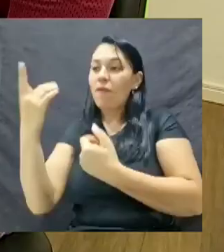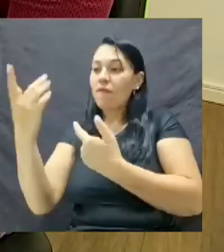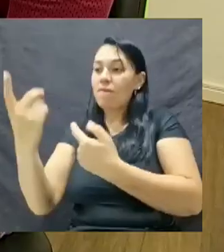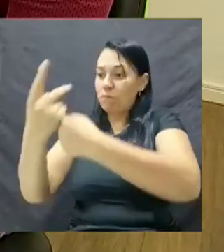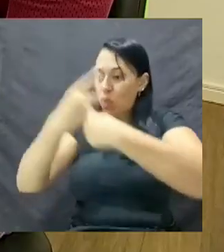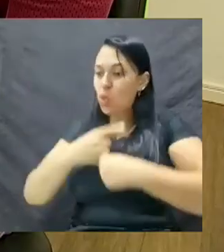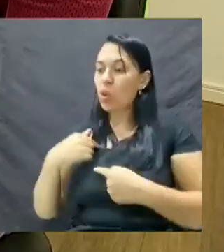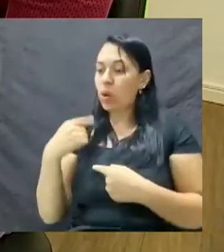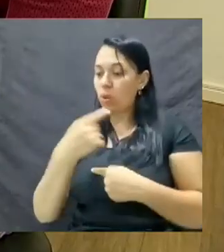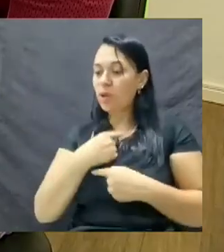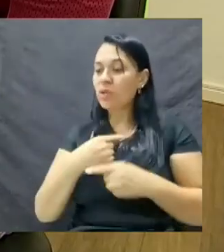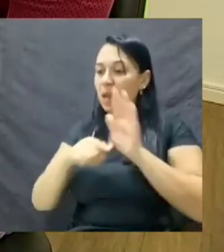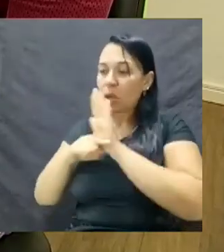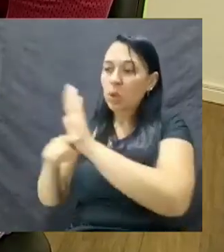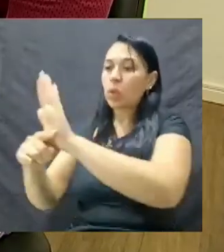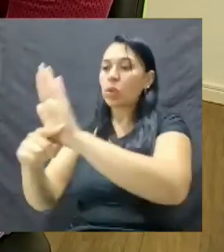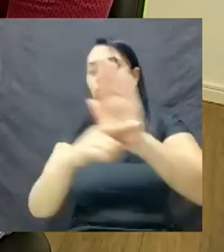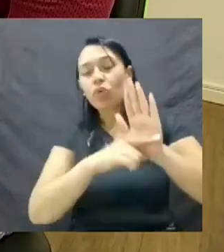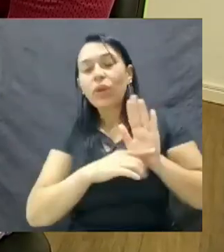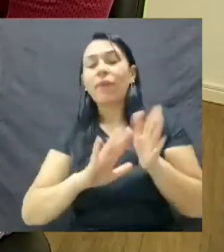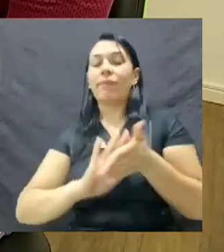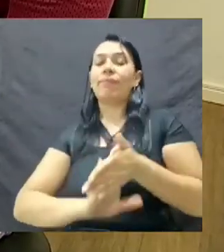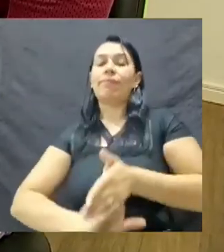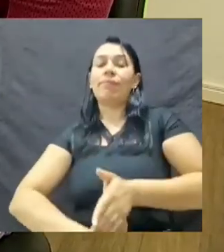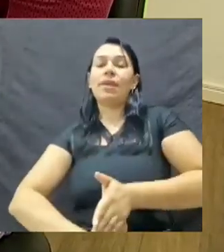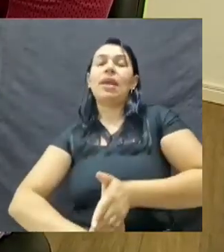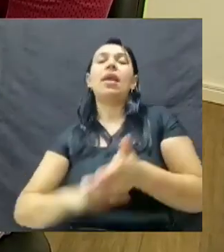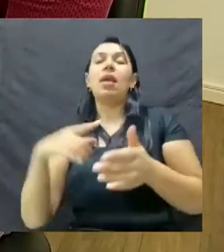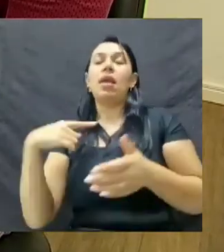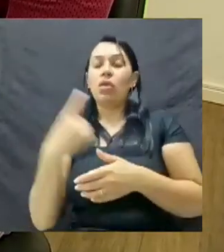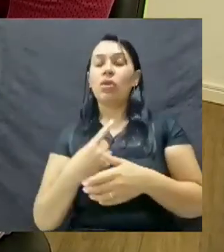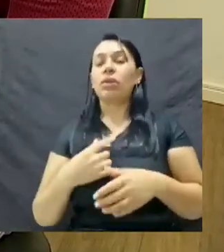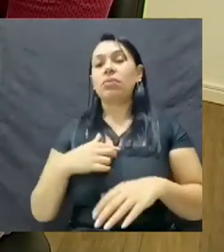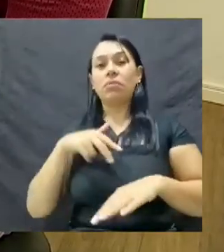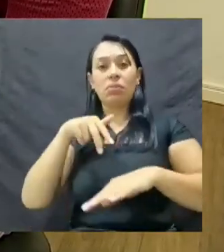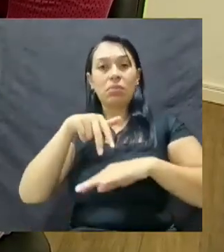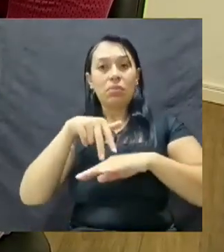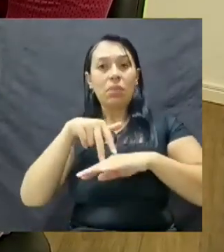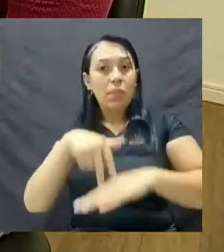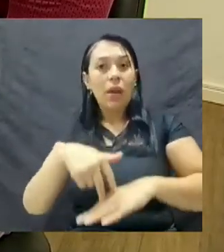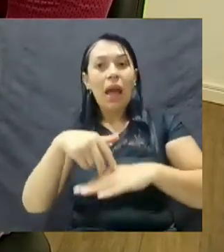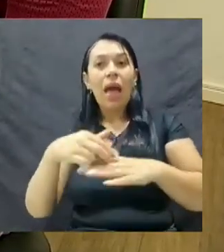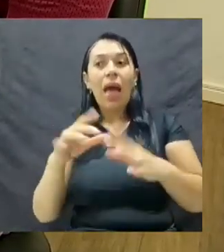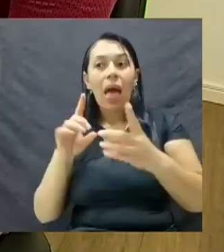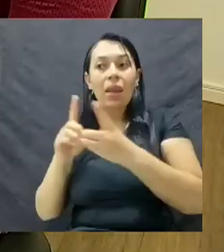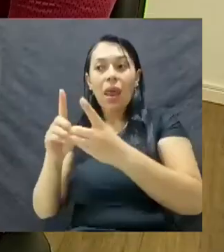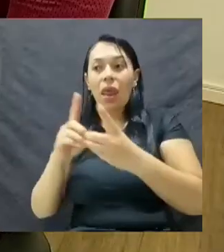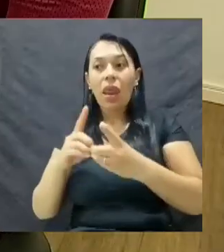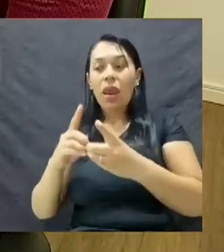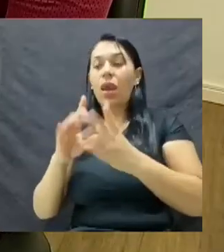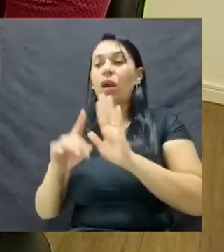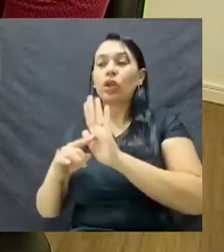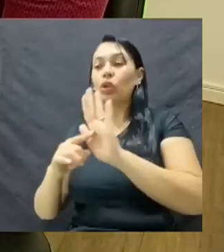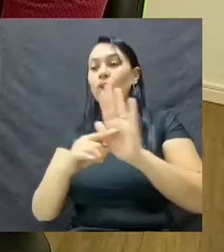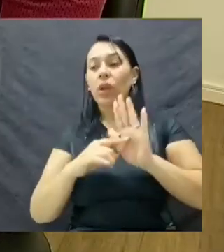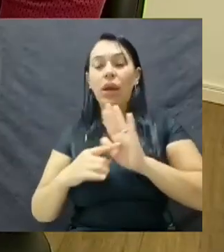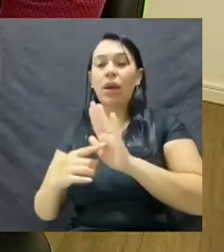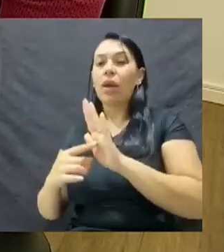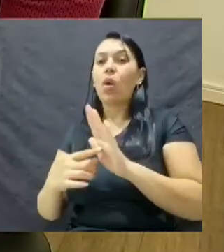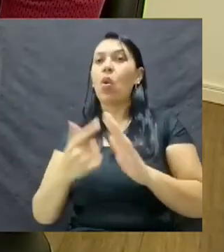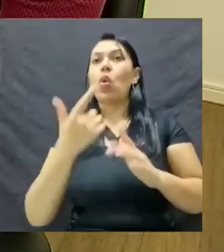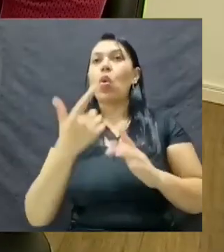Então a gente sempre busca se posicionar dessa forma, sempre busca atender as demandas que surgem aí de outros órgãos que precisam